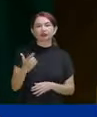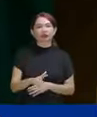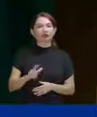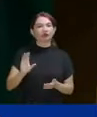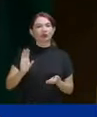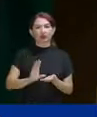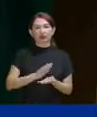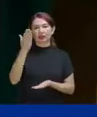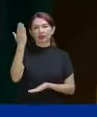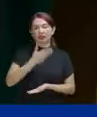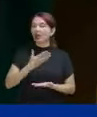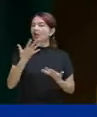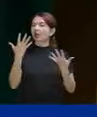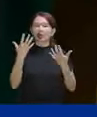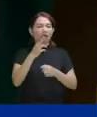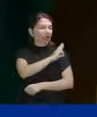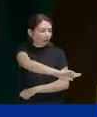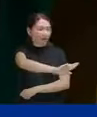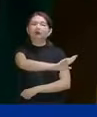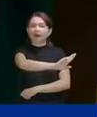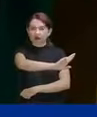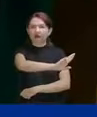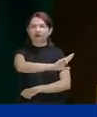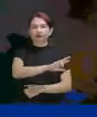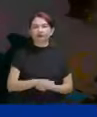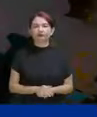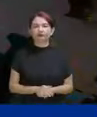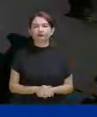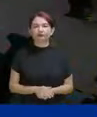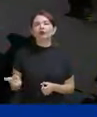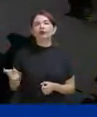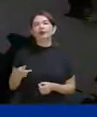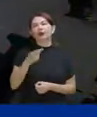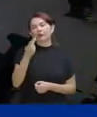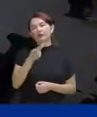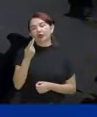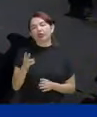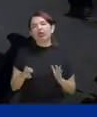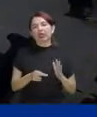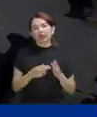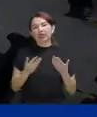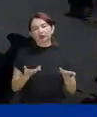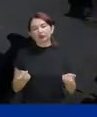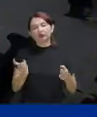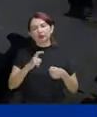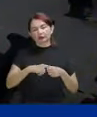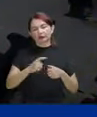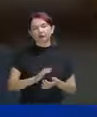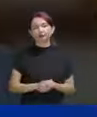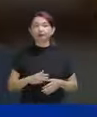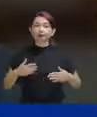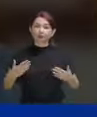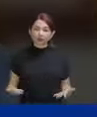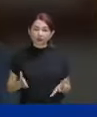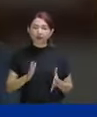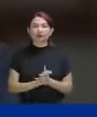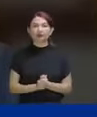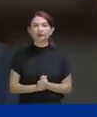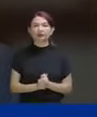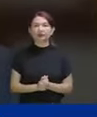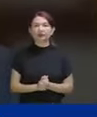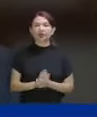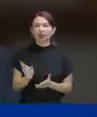das contas. Perfeito. Devolvo a palavra à relatora. Imagem ampla do plenário. Bom, então,